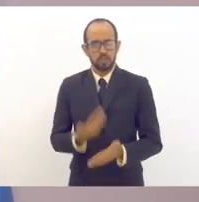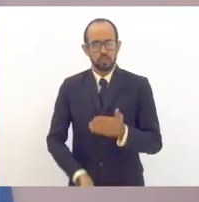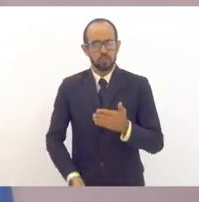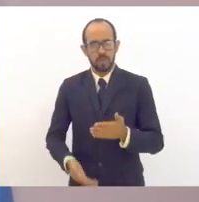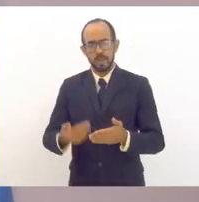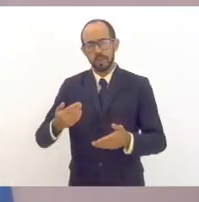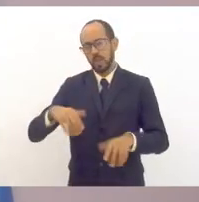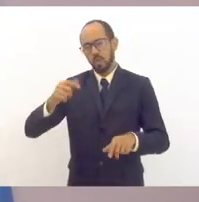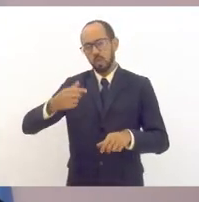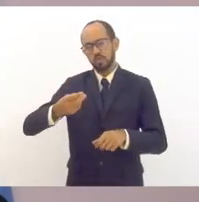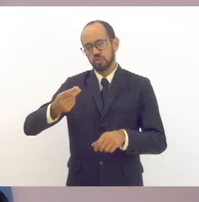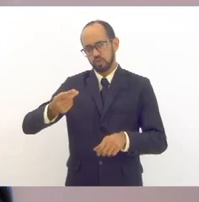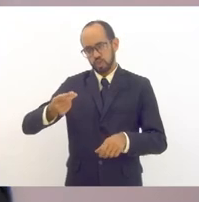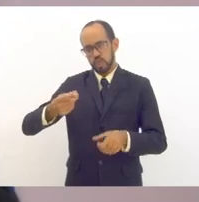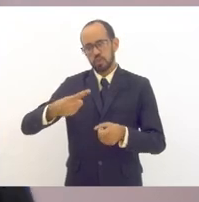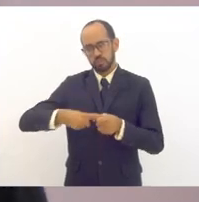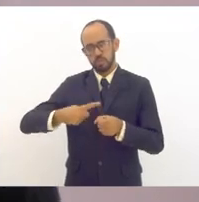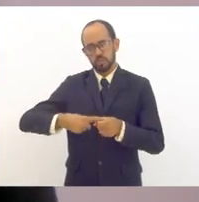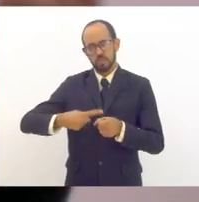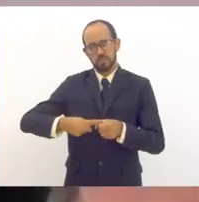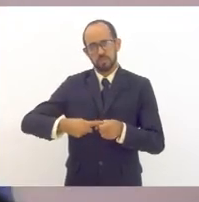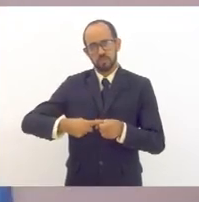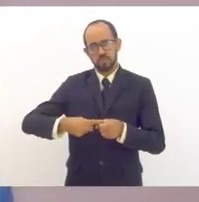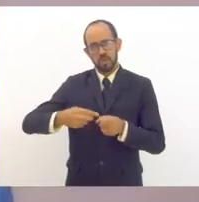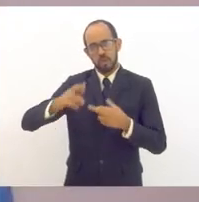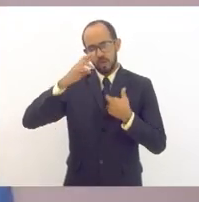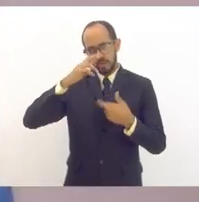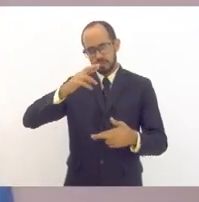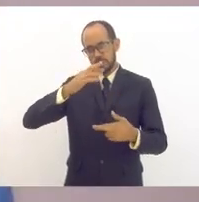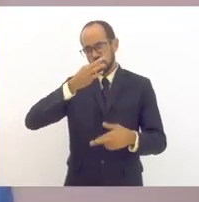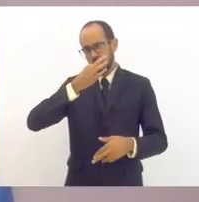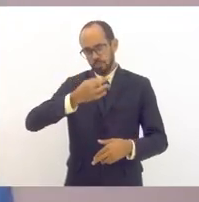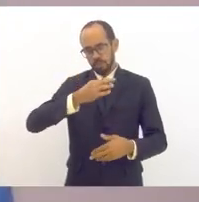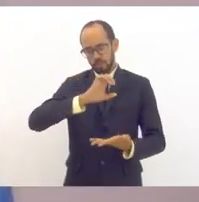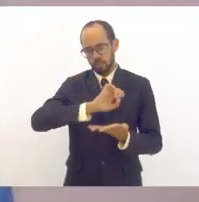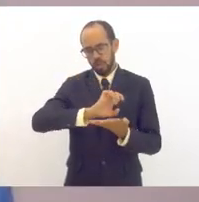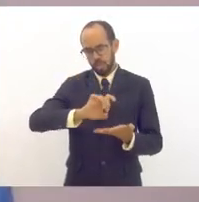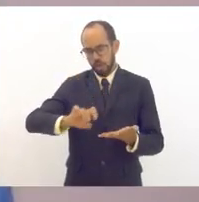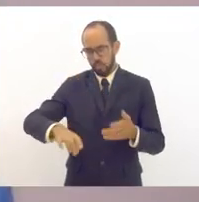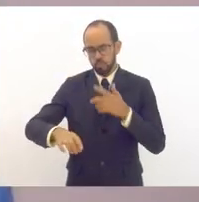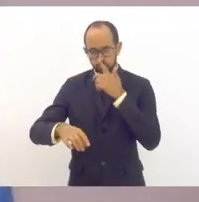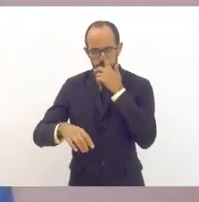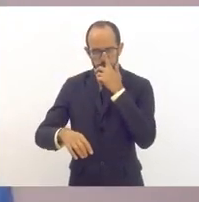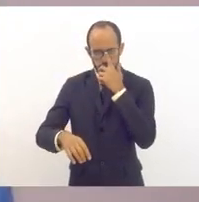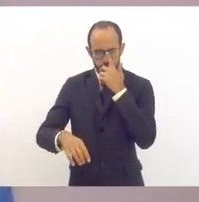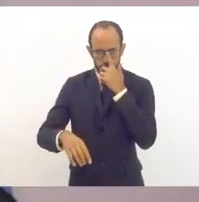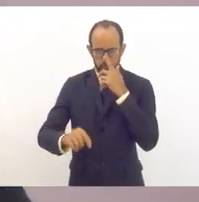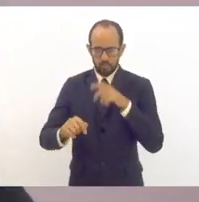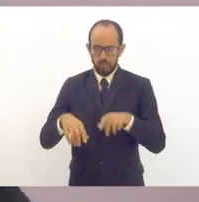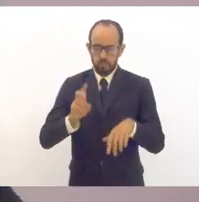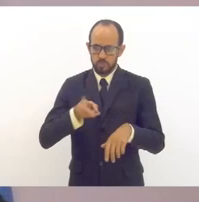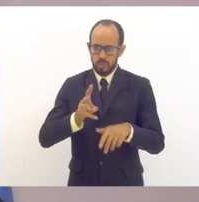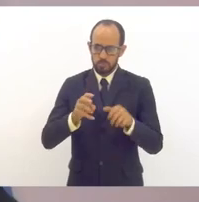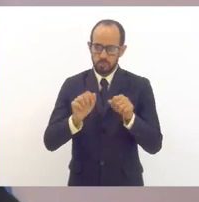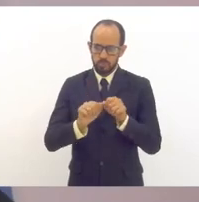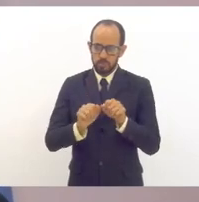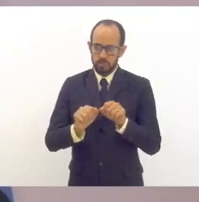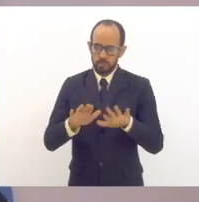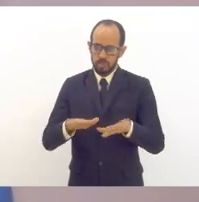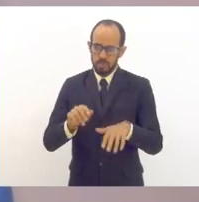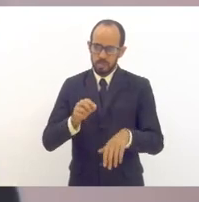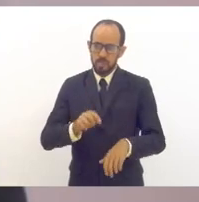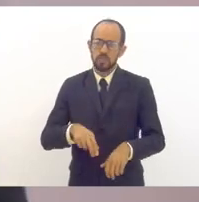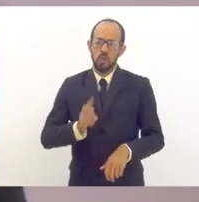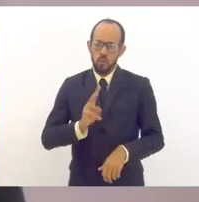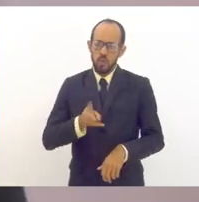mais é quem tá na ponta então eu respeito a opinião de cada um Como sempre faço e fiz até o dia de hoje mas a gente vai seguir